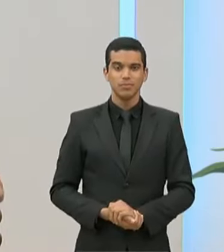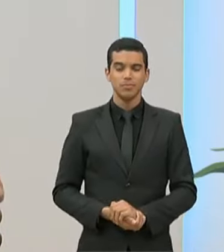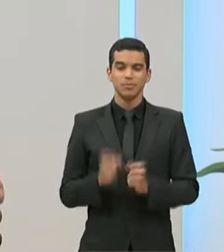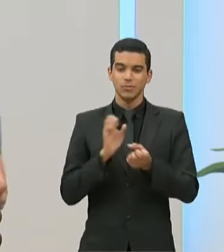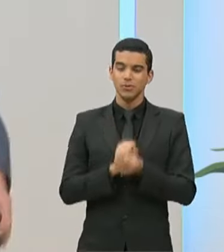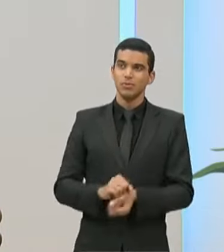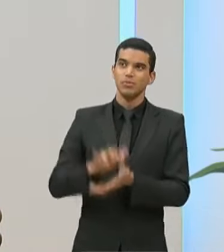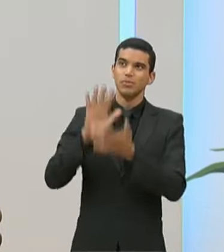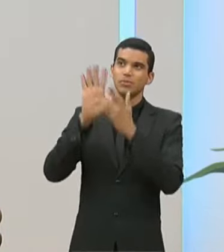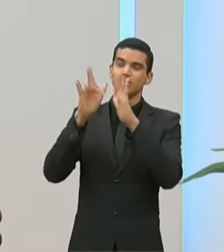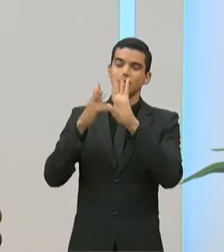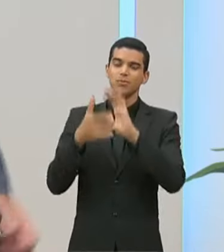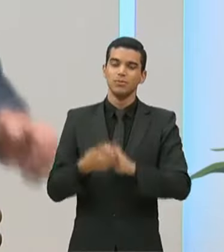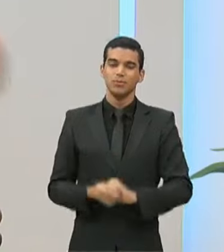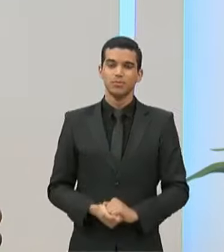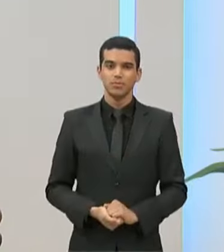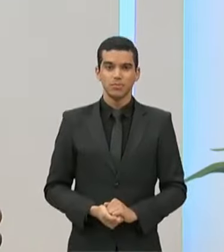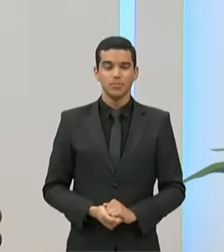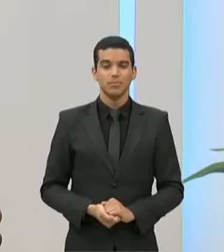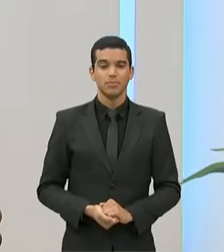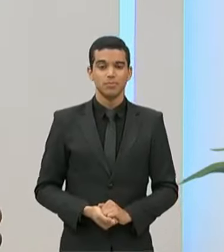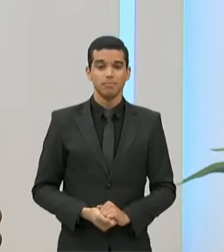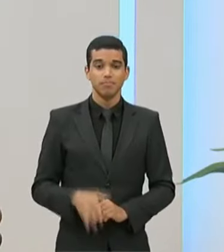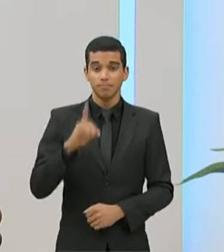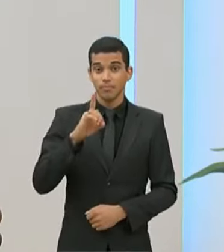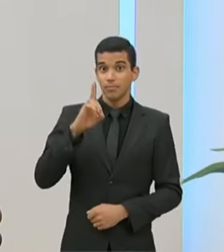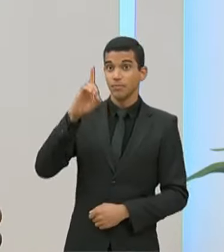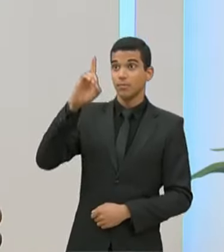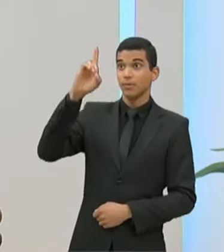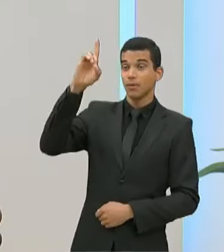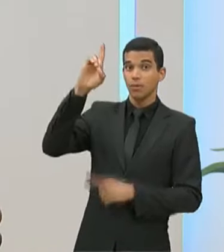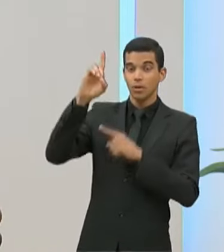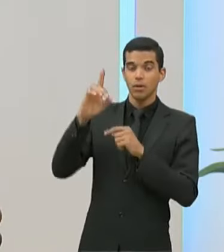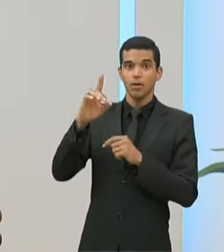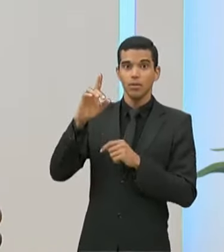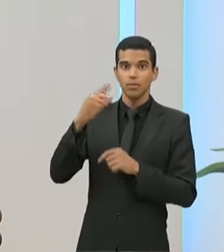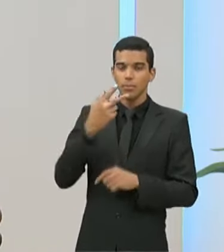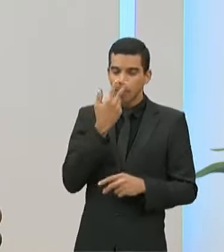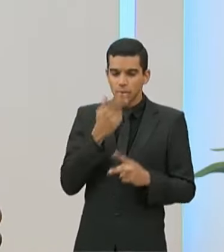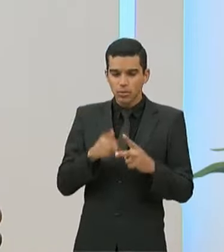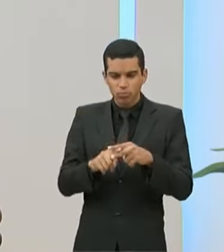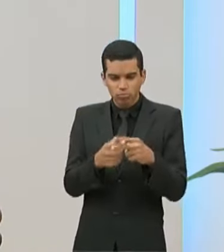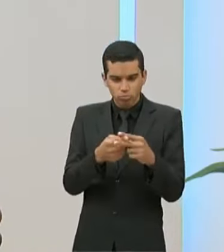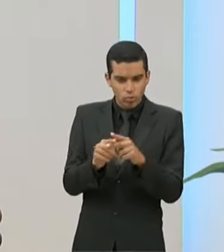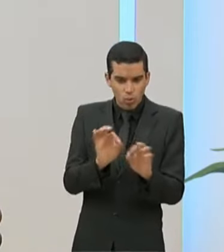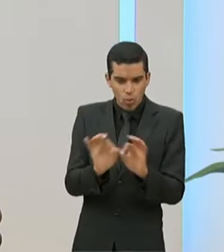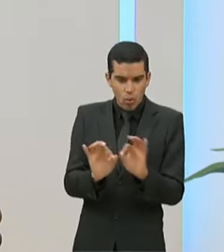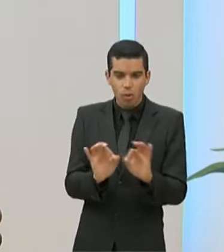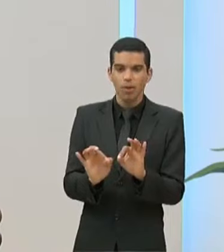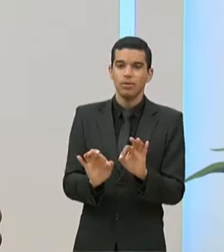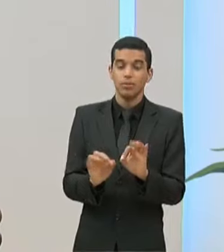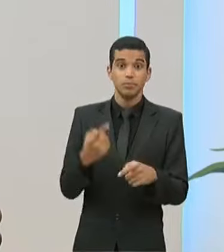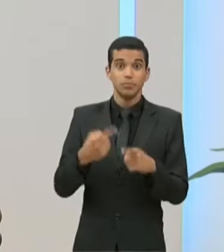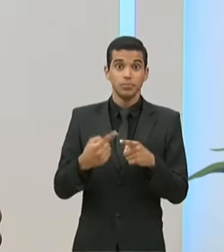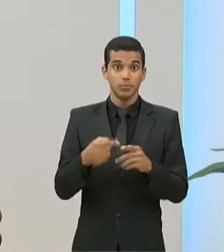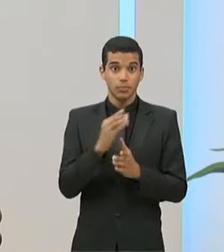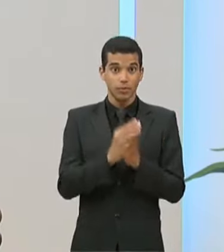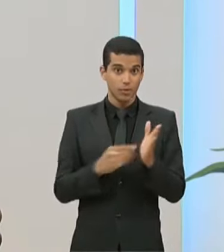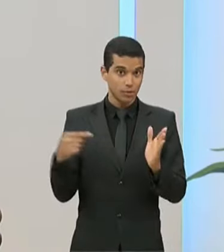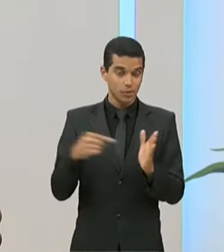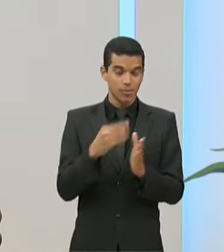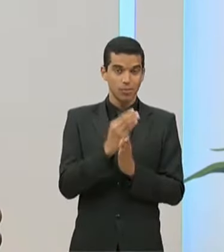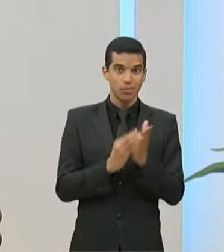Louvado seja o nome de Jesus. Deus forja, porque aquele momento, aqui do capítulo